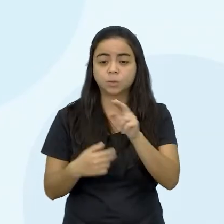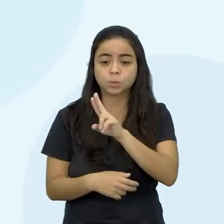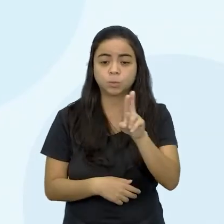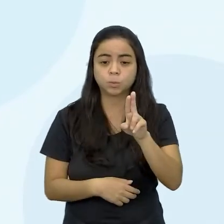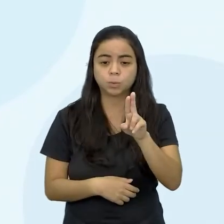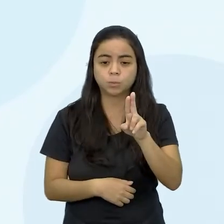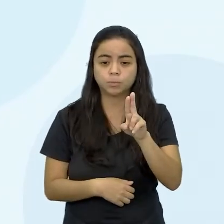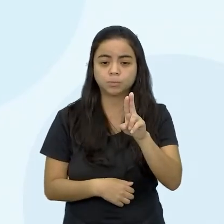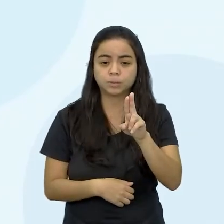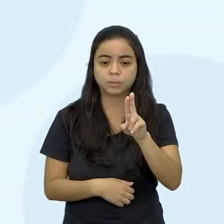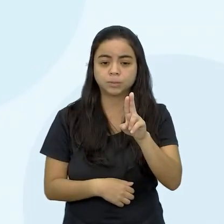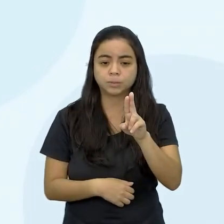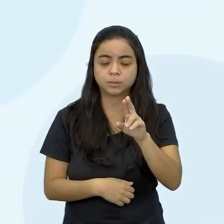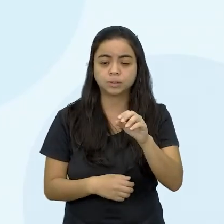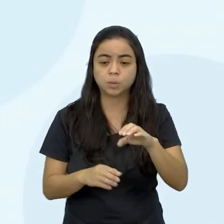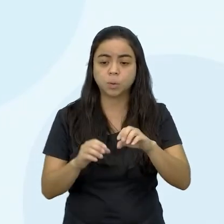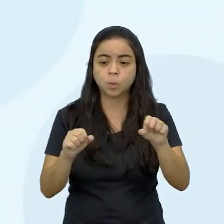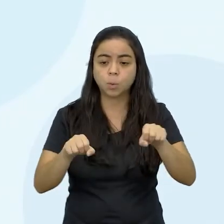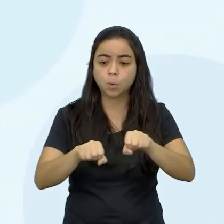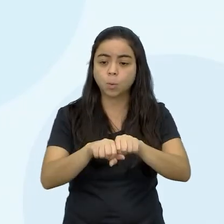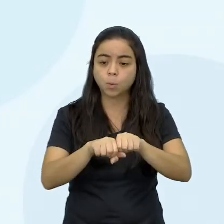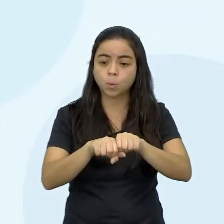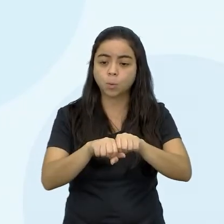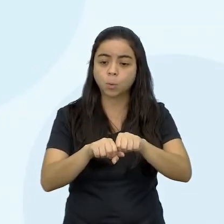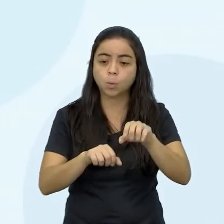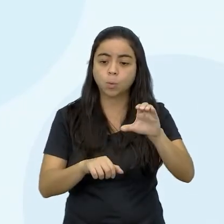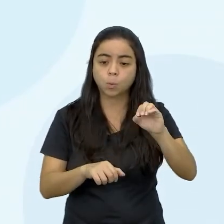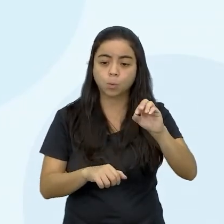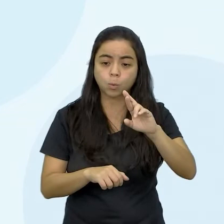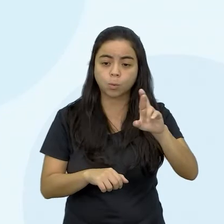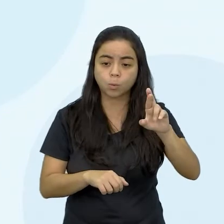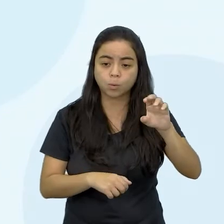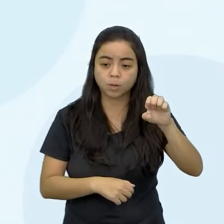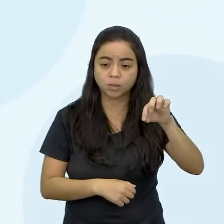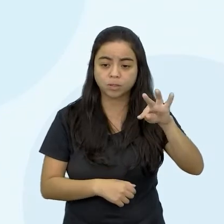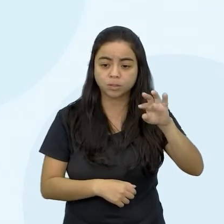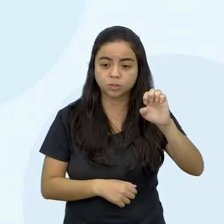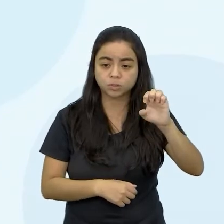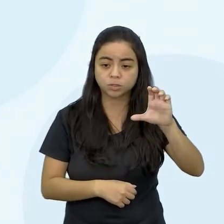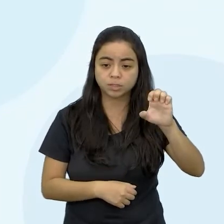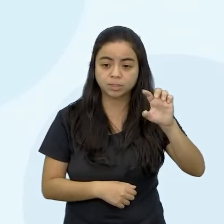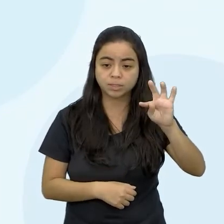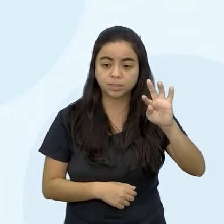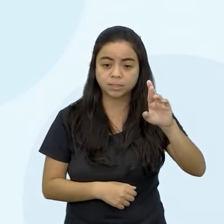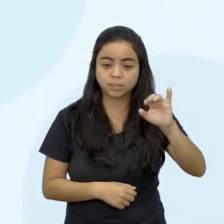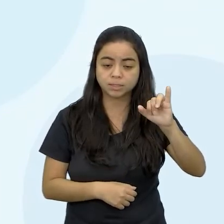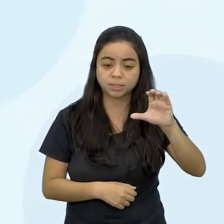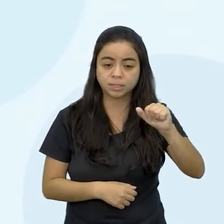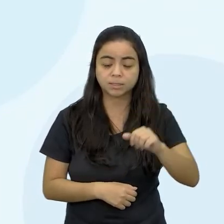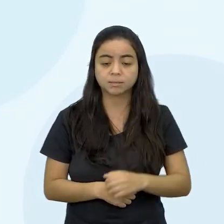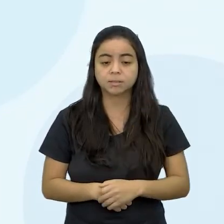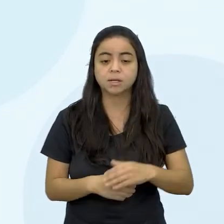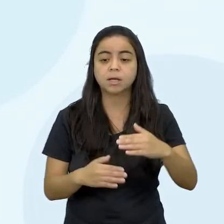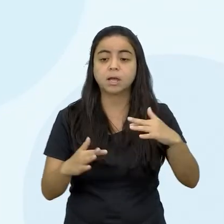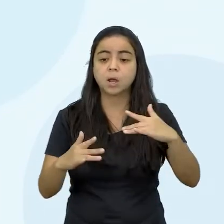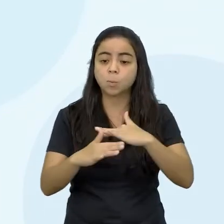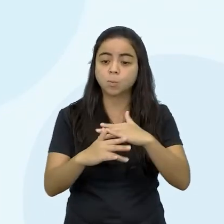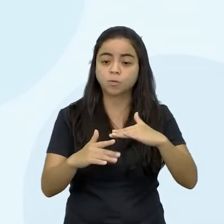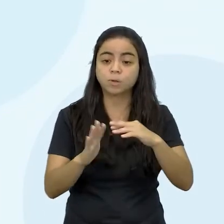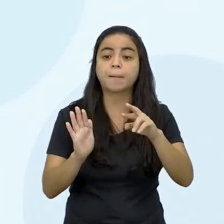verdade de corrente elétrica A corrente elétrica é um movimento